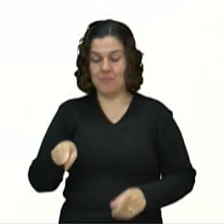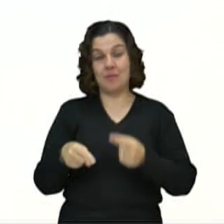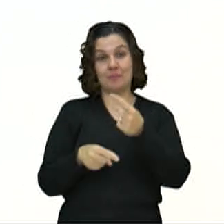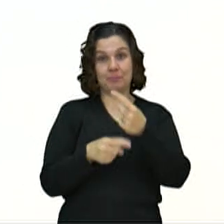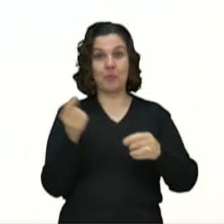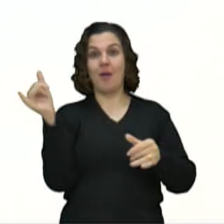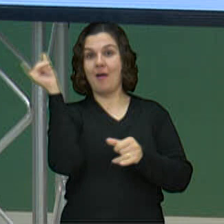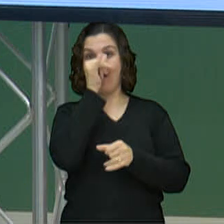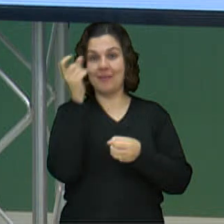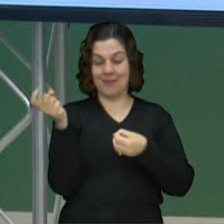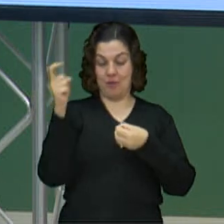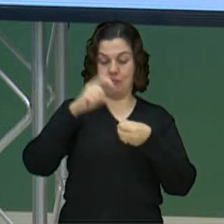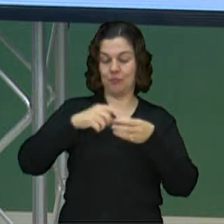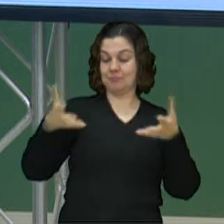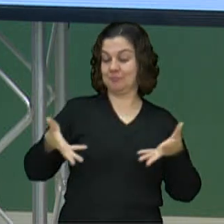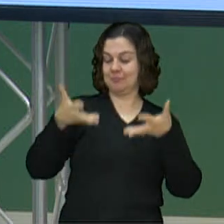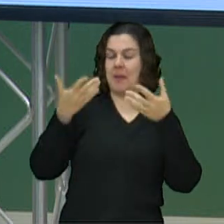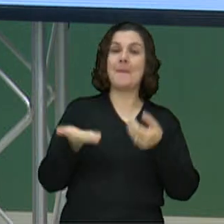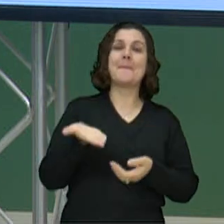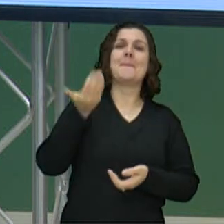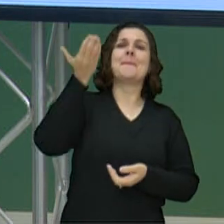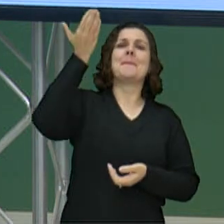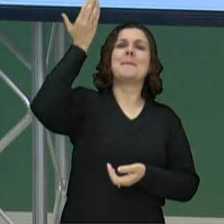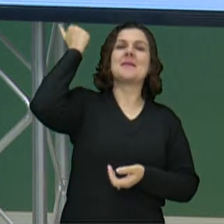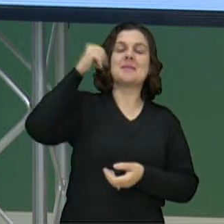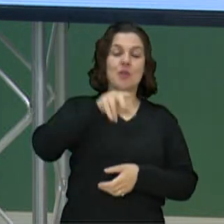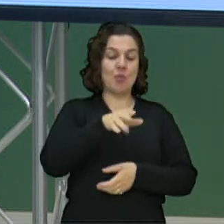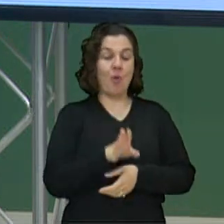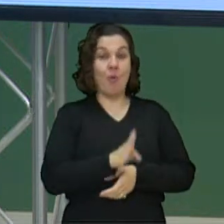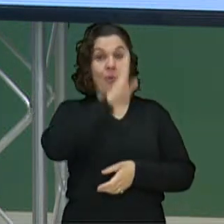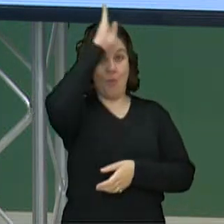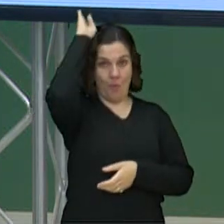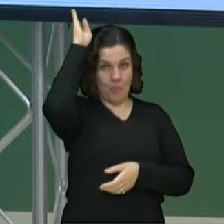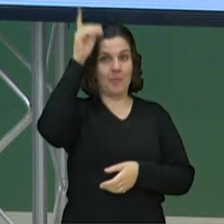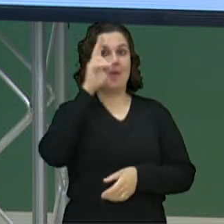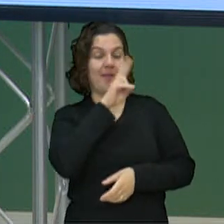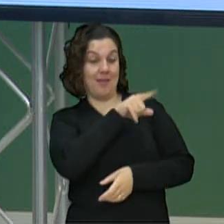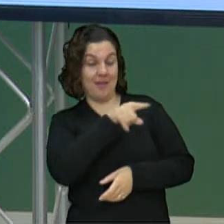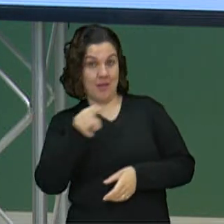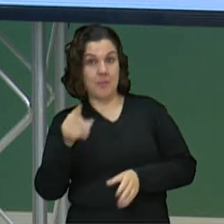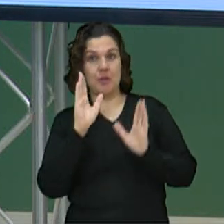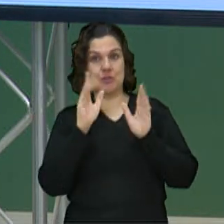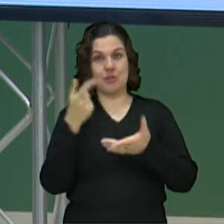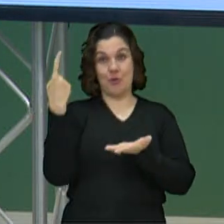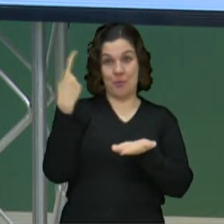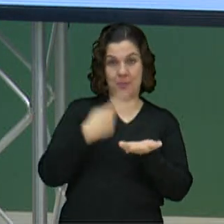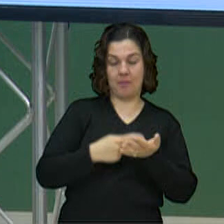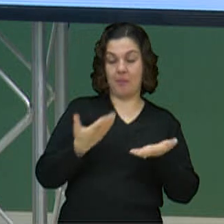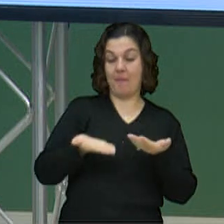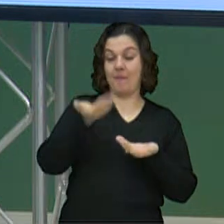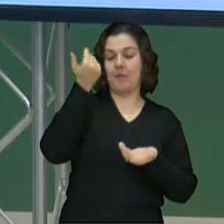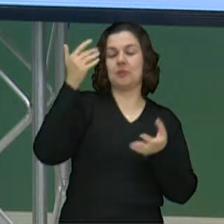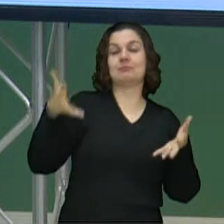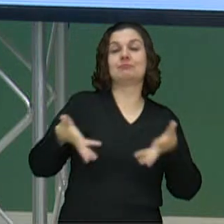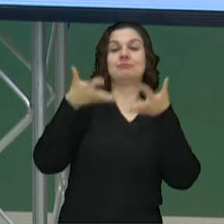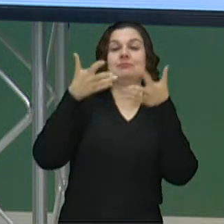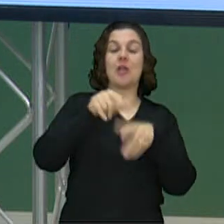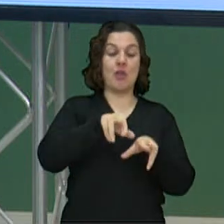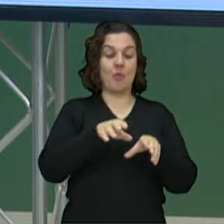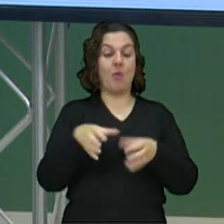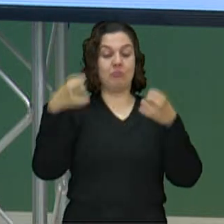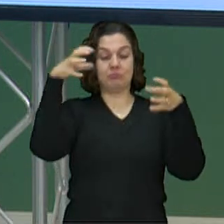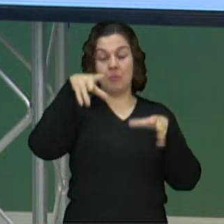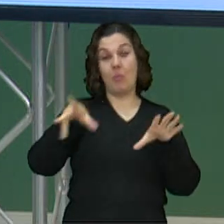Itália voltar às glórias lá do Império Romano. A ideia aqui de voltar ao passado glorioso é voltar às glórias